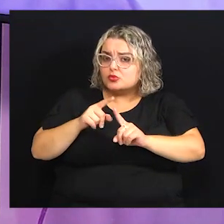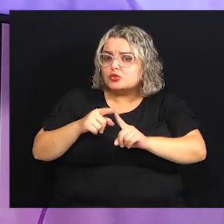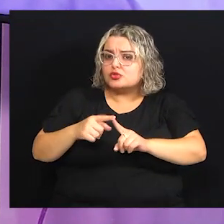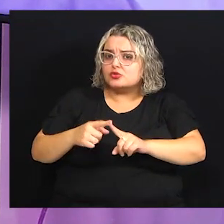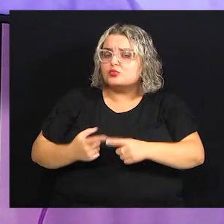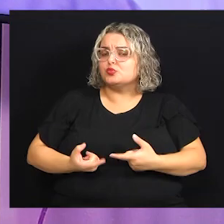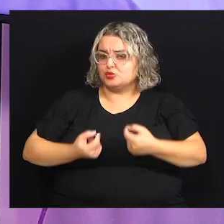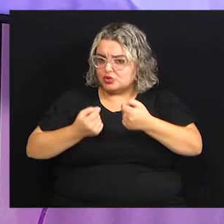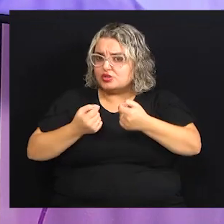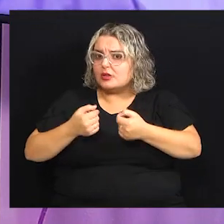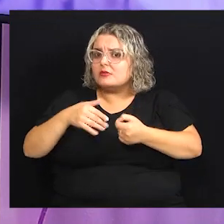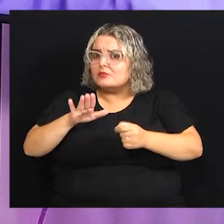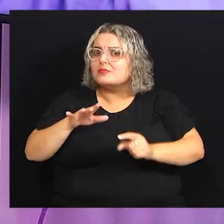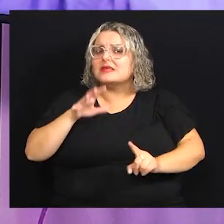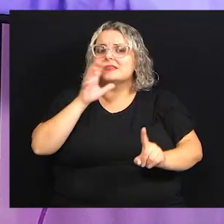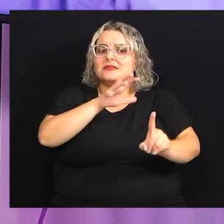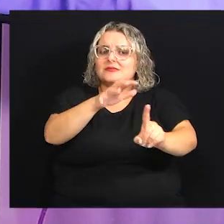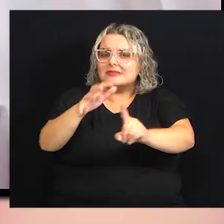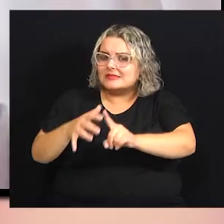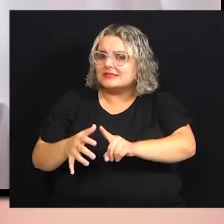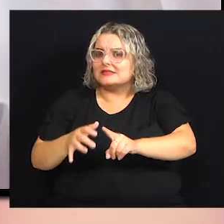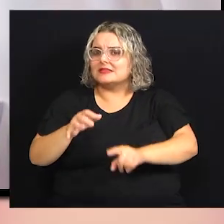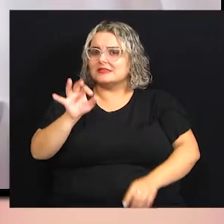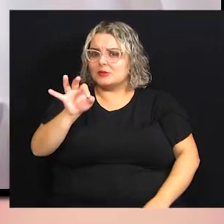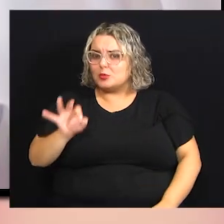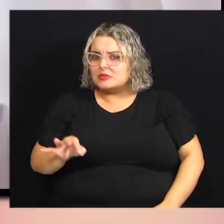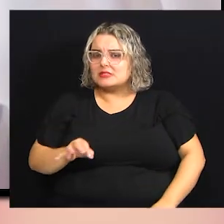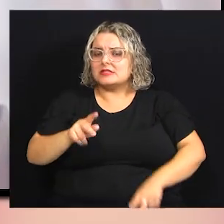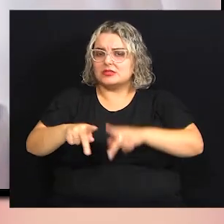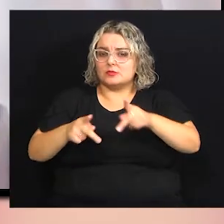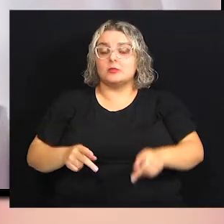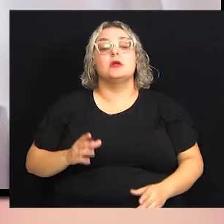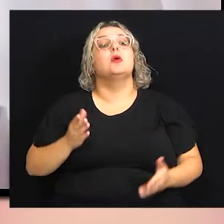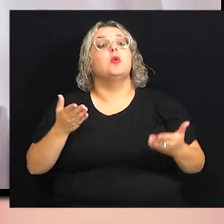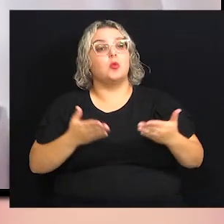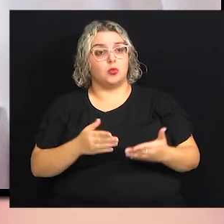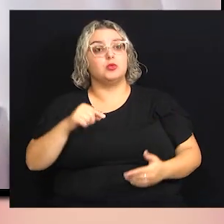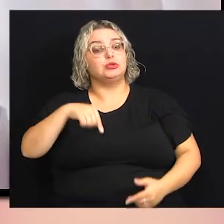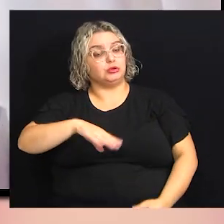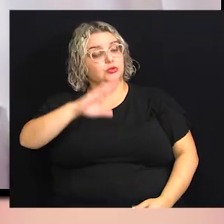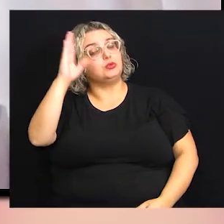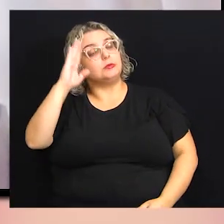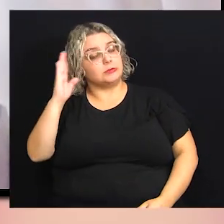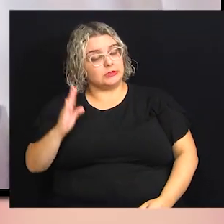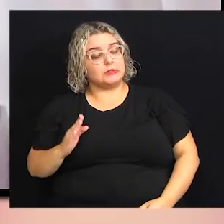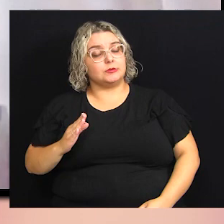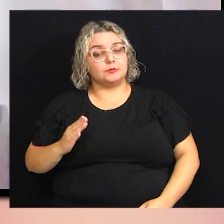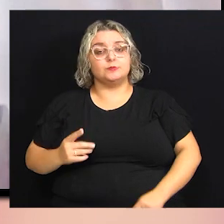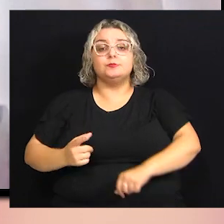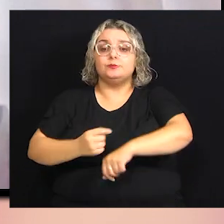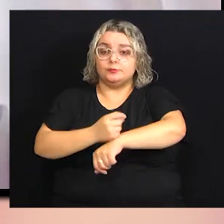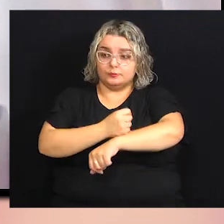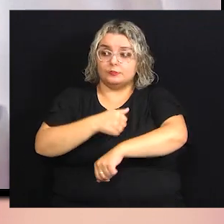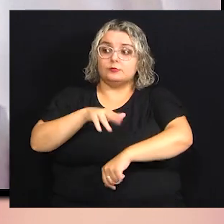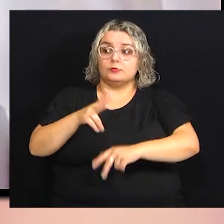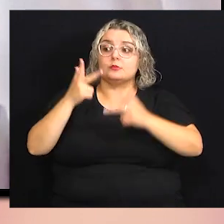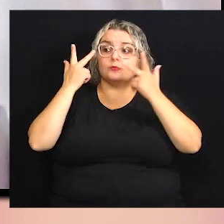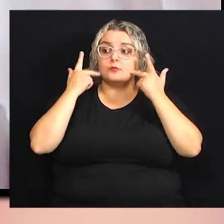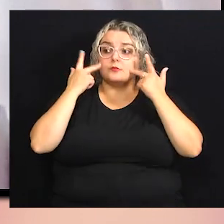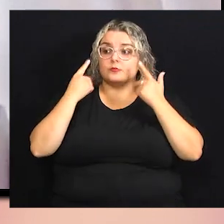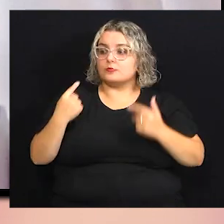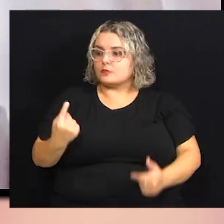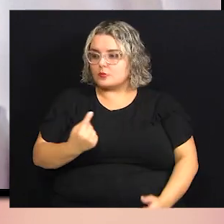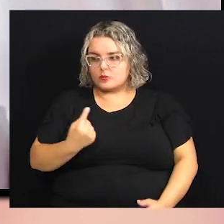que mais atinge a população? Hoje no Brasil, o câncer de pele é o tumor mais comum,